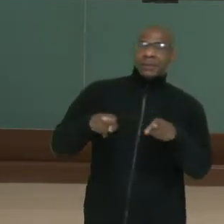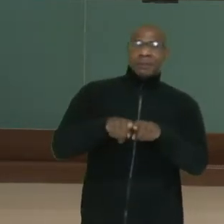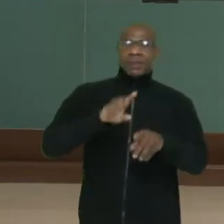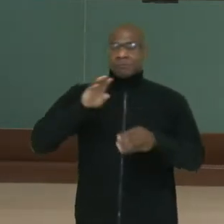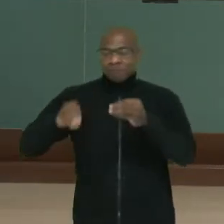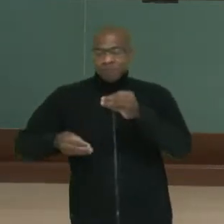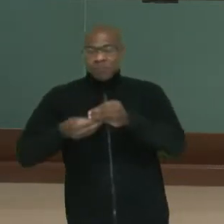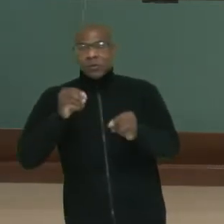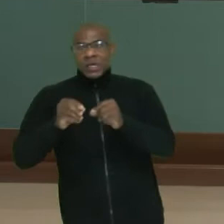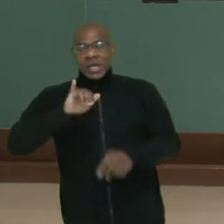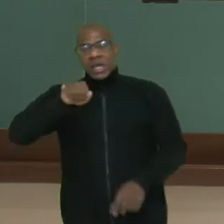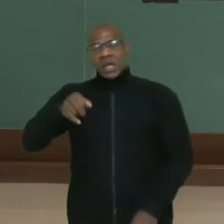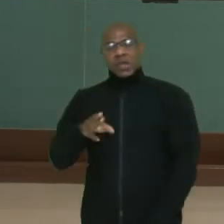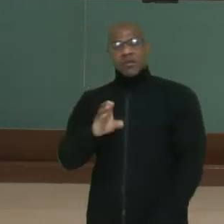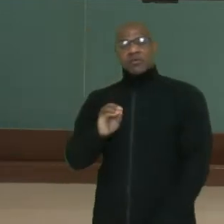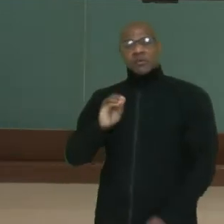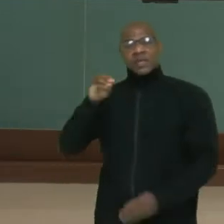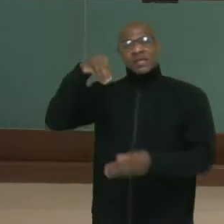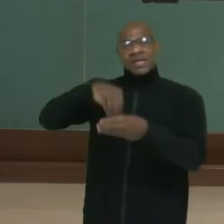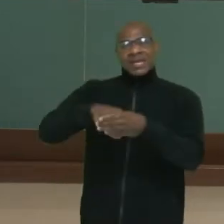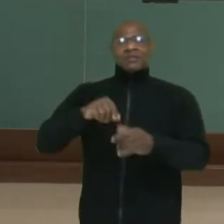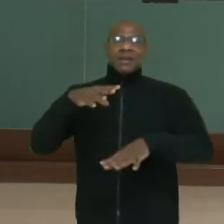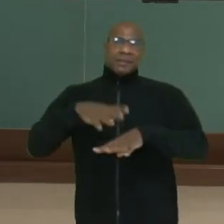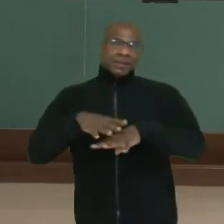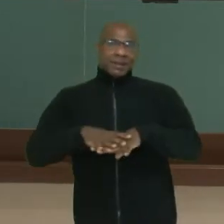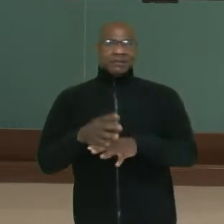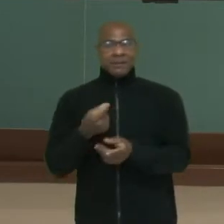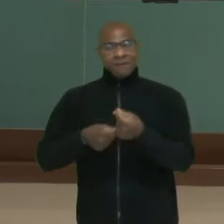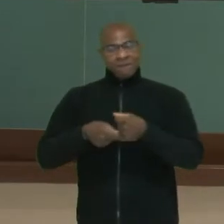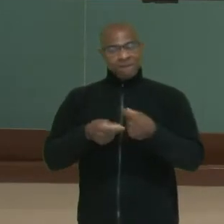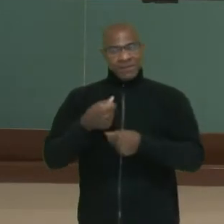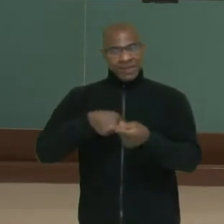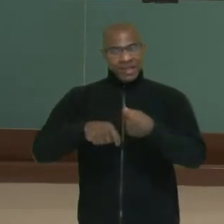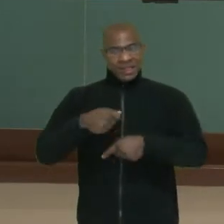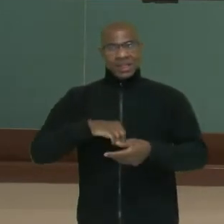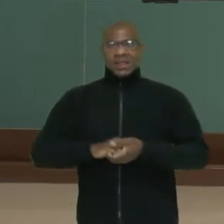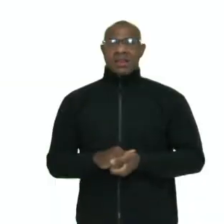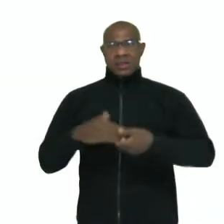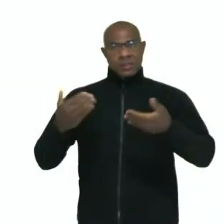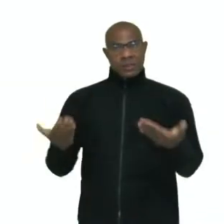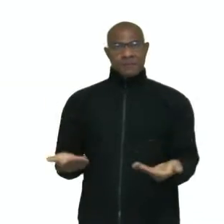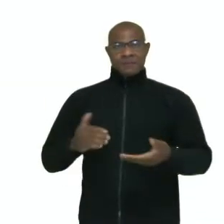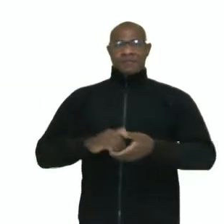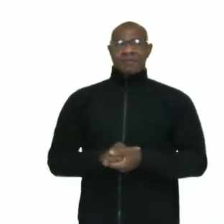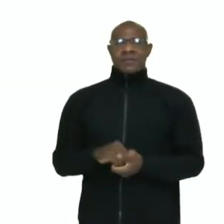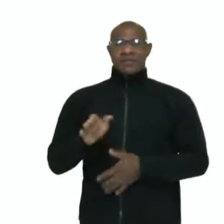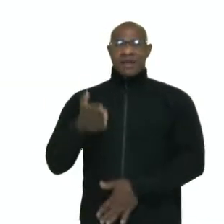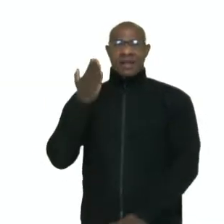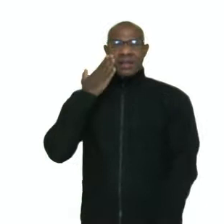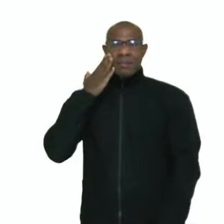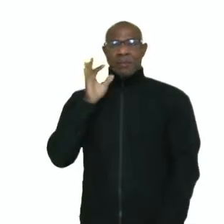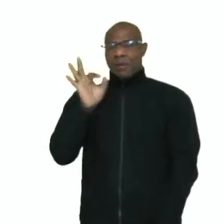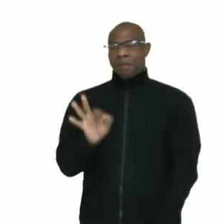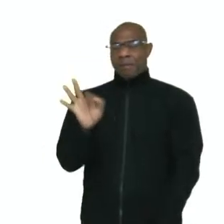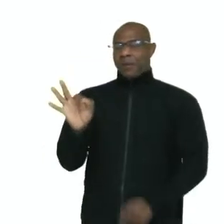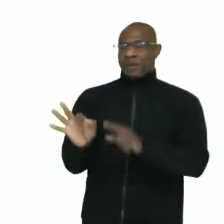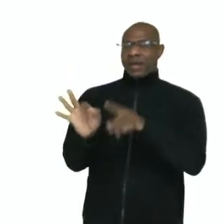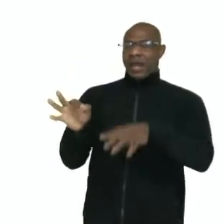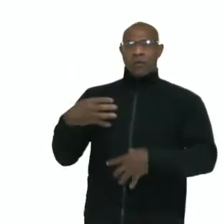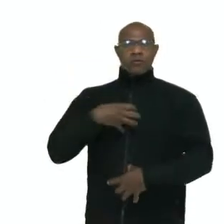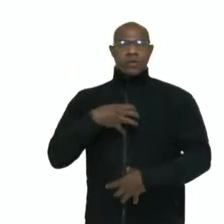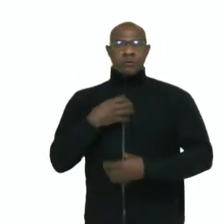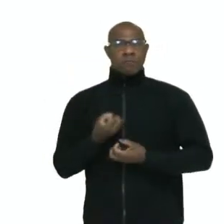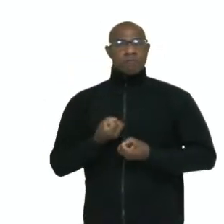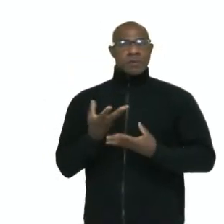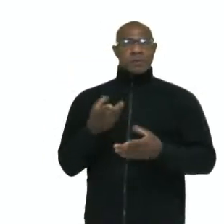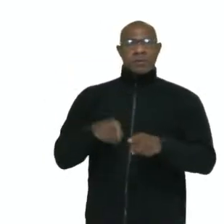que é juros, dentro da matemática financeira, ok? Já sabemos que a porcentagem é um modo de